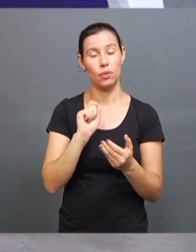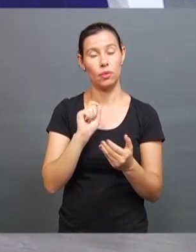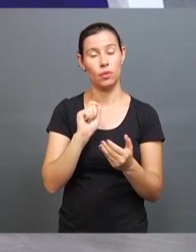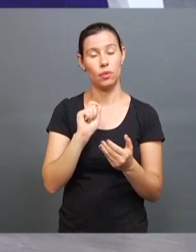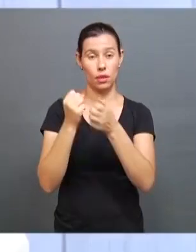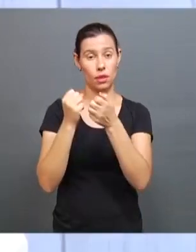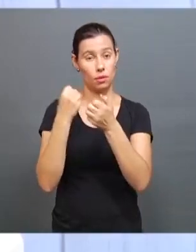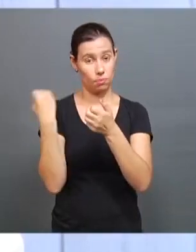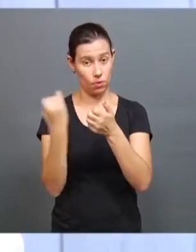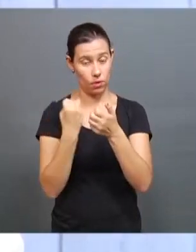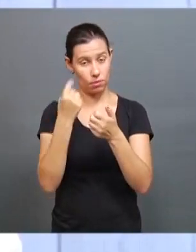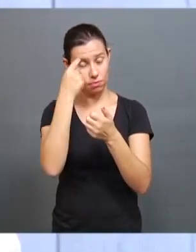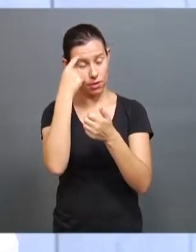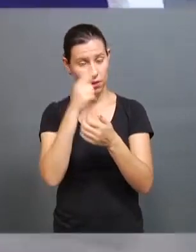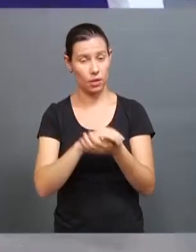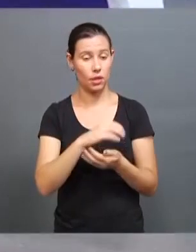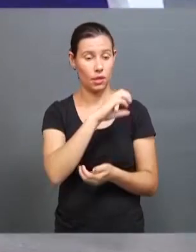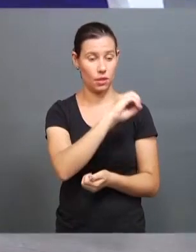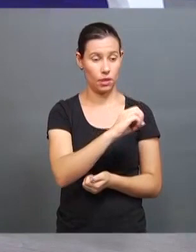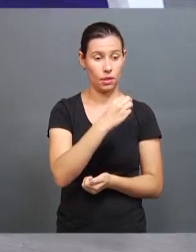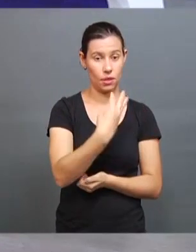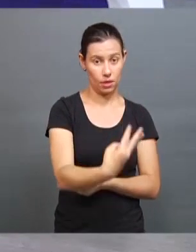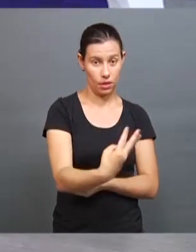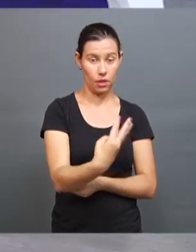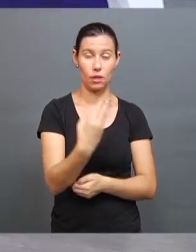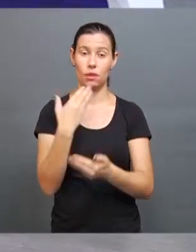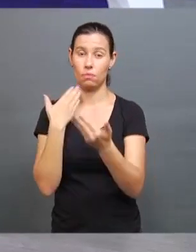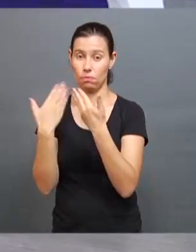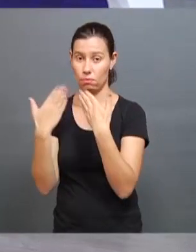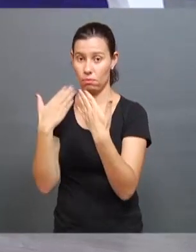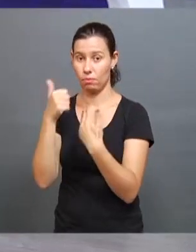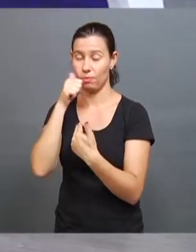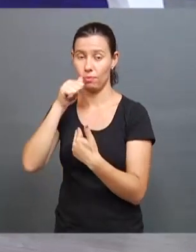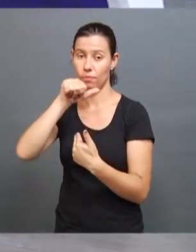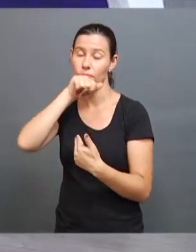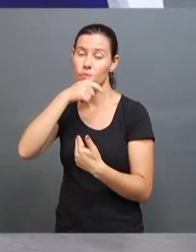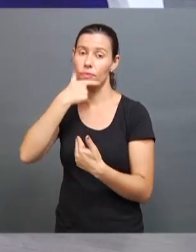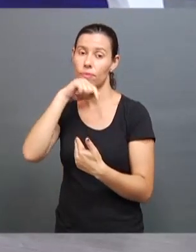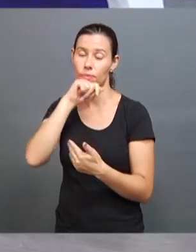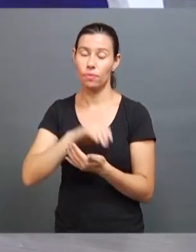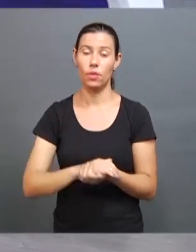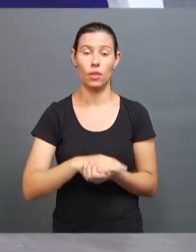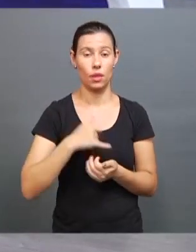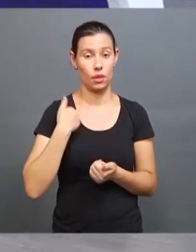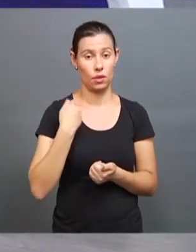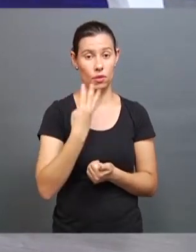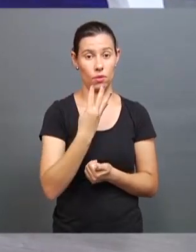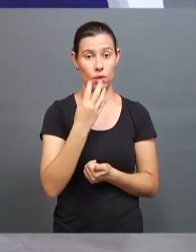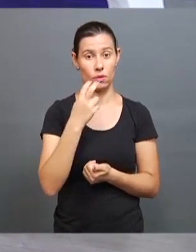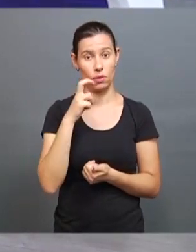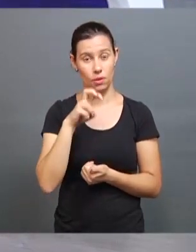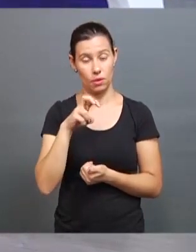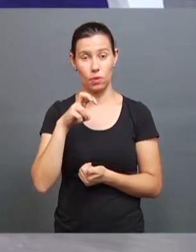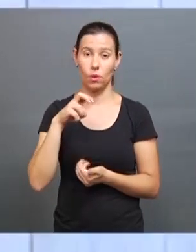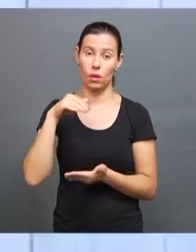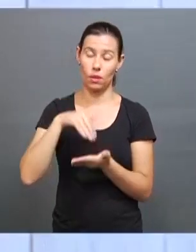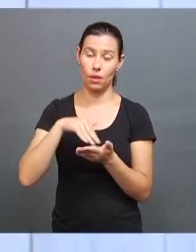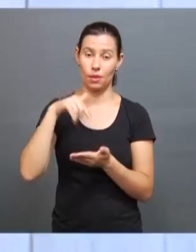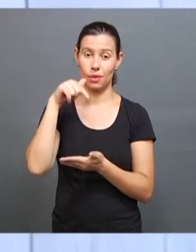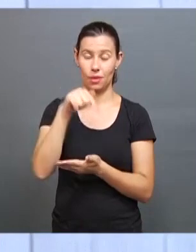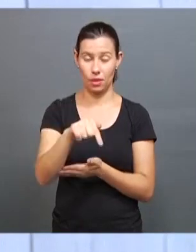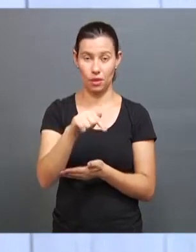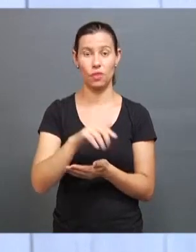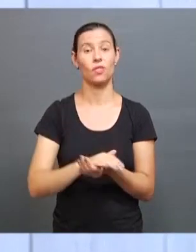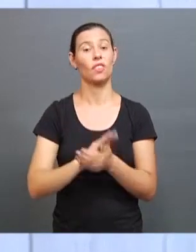Visão, né? Então, assim, de 0 a 3 anos, eu vou falar muito com o pai, muito com o pai. A partir dos 4, 5, até os 7 anos, eu tenho uma influência